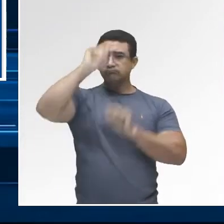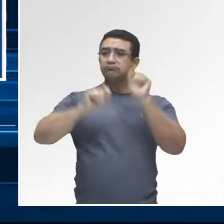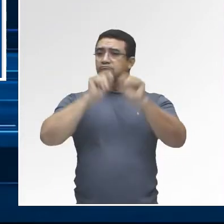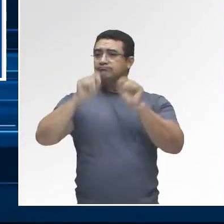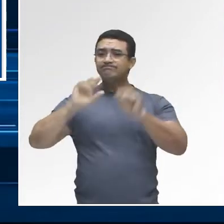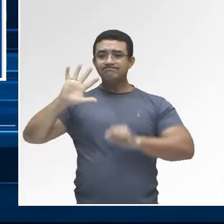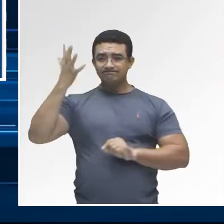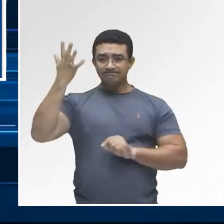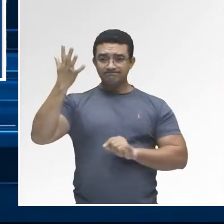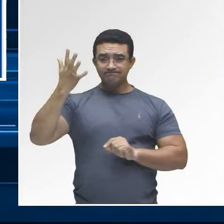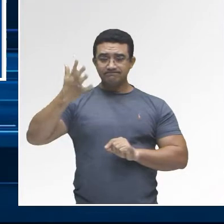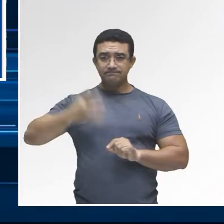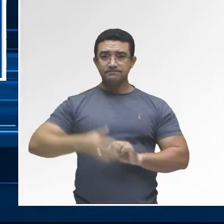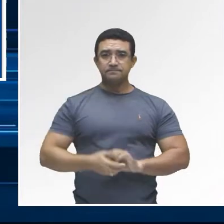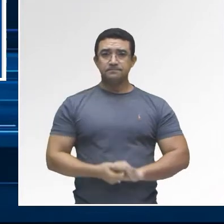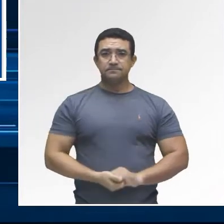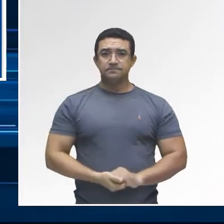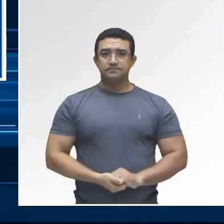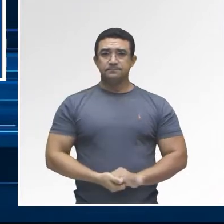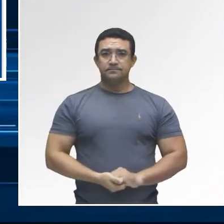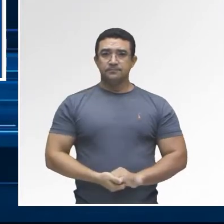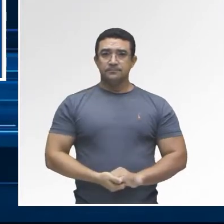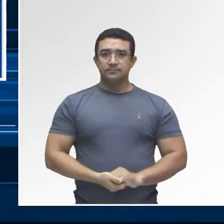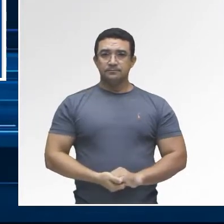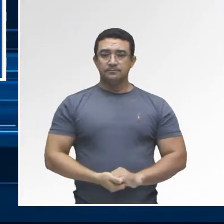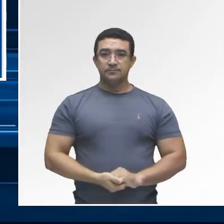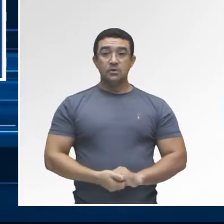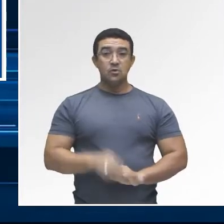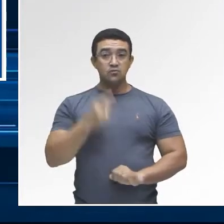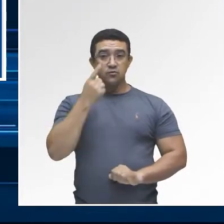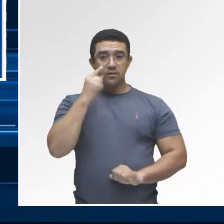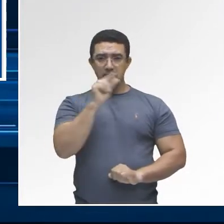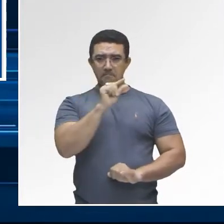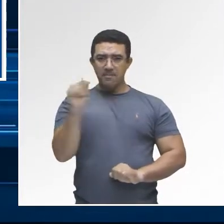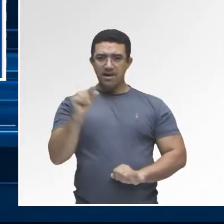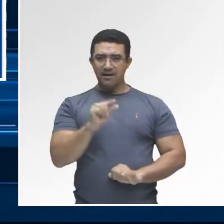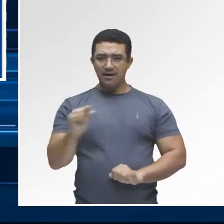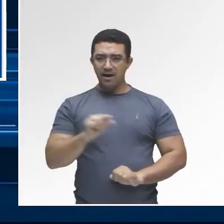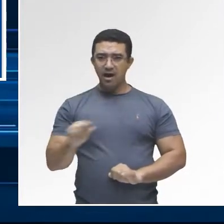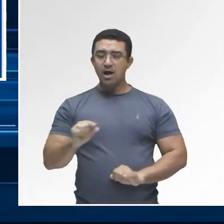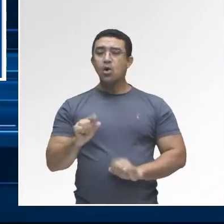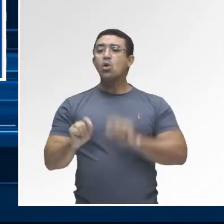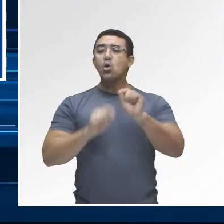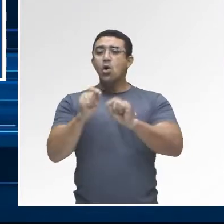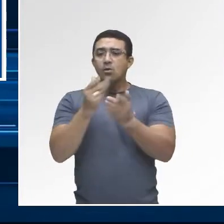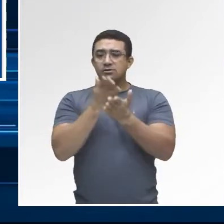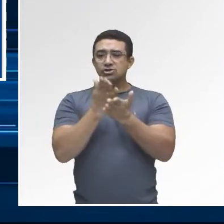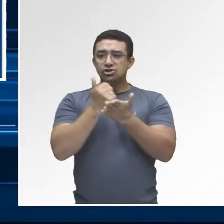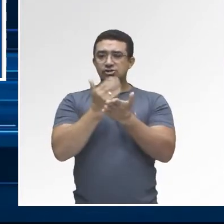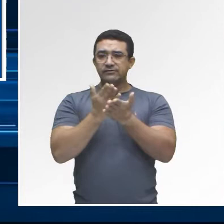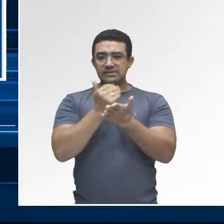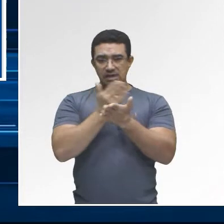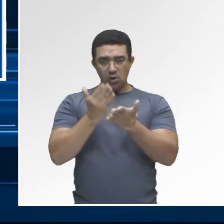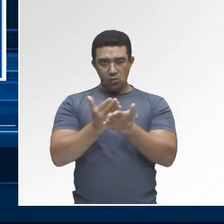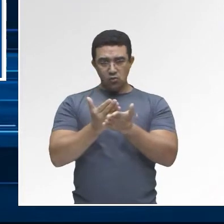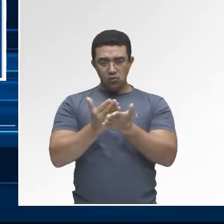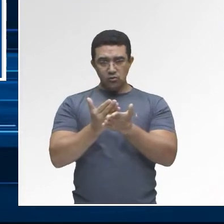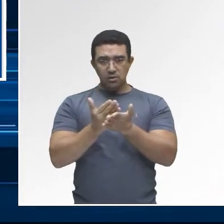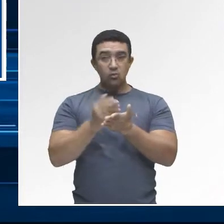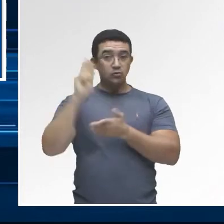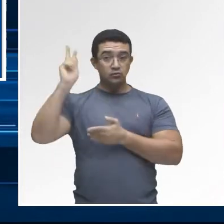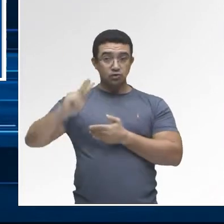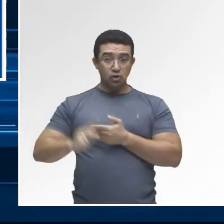pazes hoje, e vou riscar para vocês aqui, tá, a divisão da história de Roma